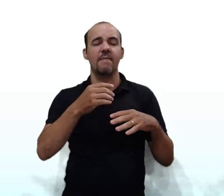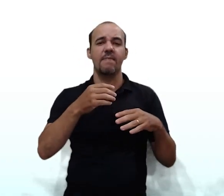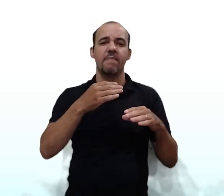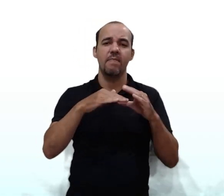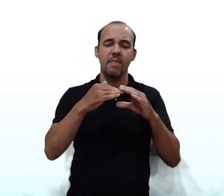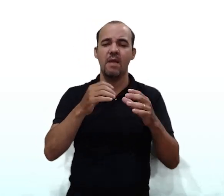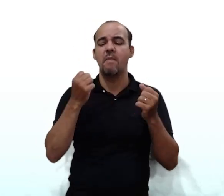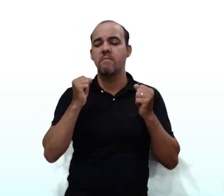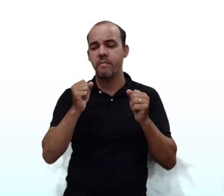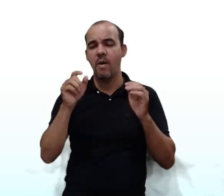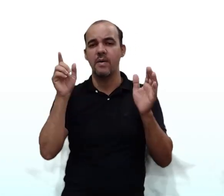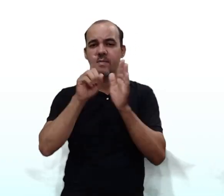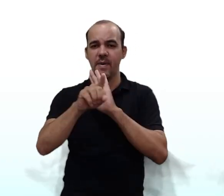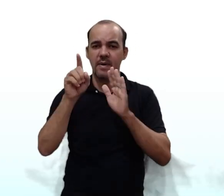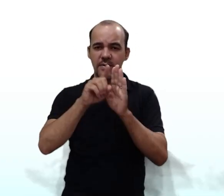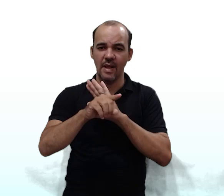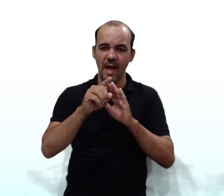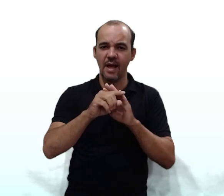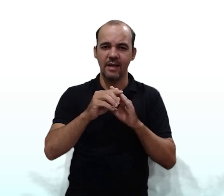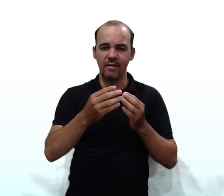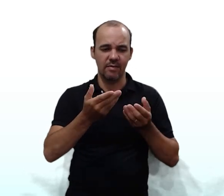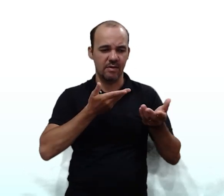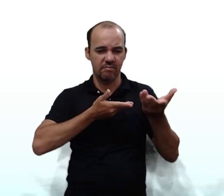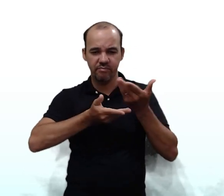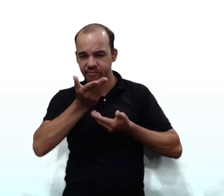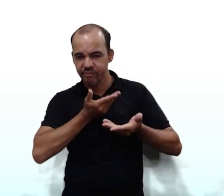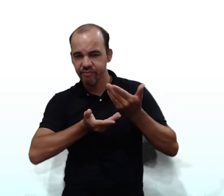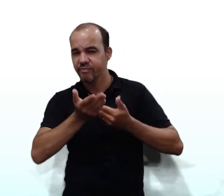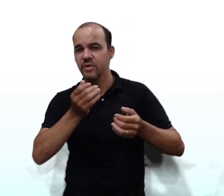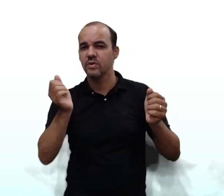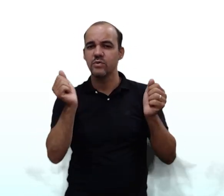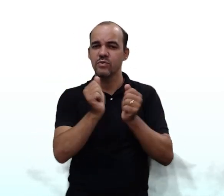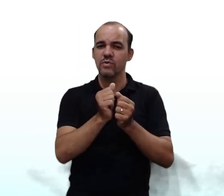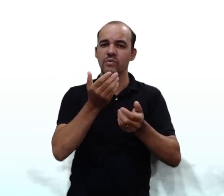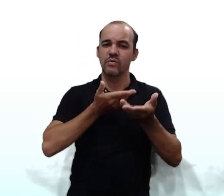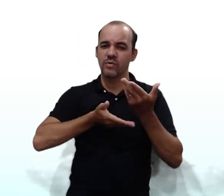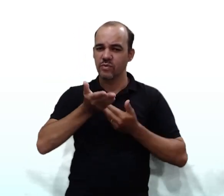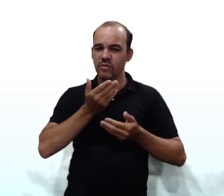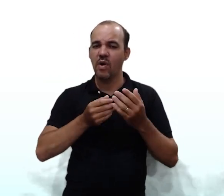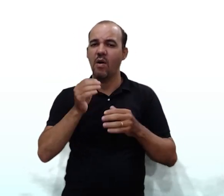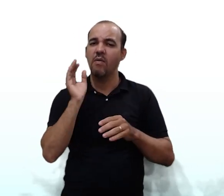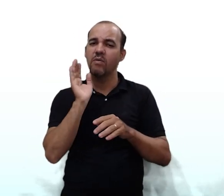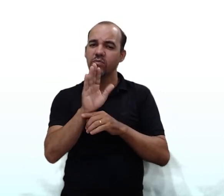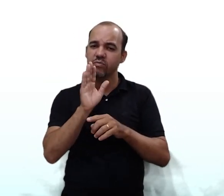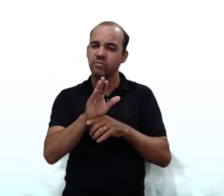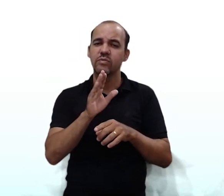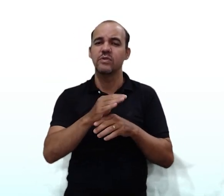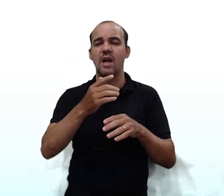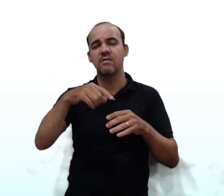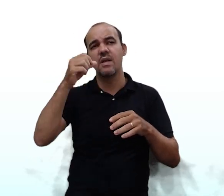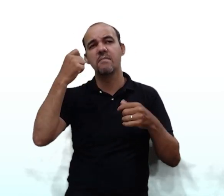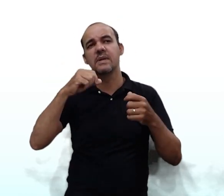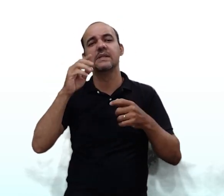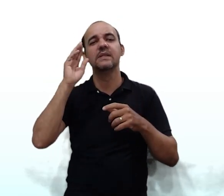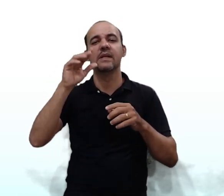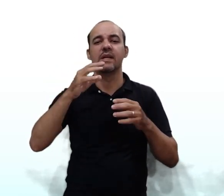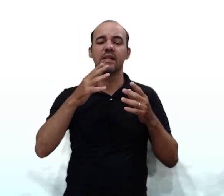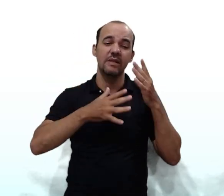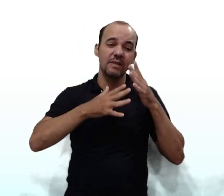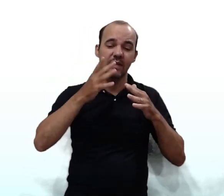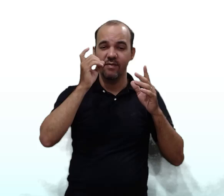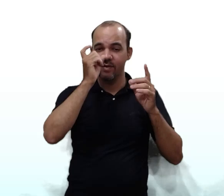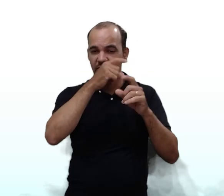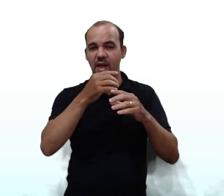aí você monta a aula junto comigo. Eu posso te ajudar mais profundamente naquilo que você precisa, naquilo que você necessita. Vamos manter